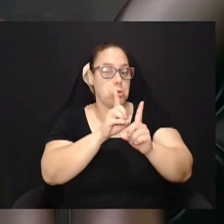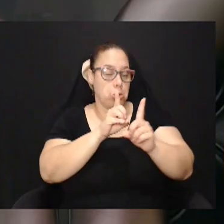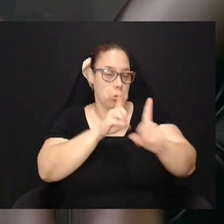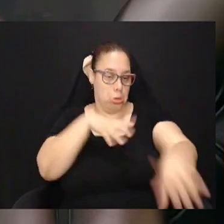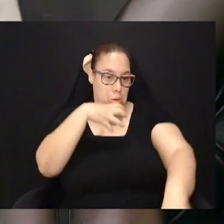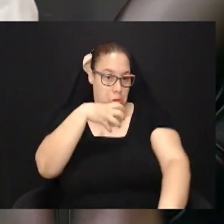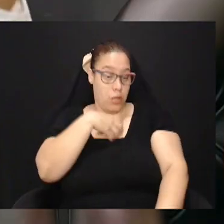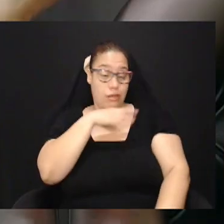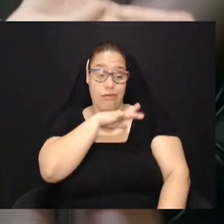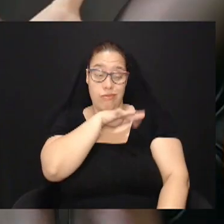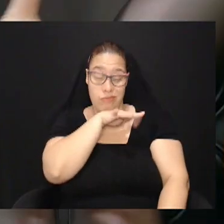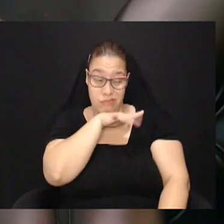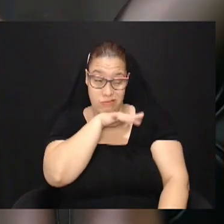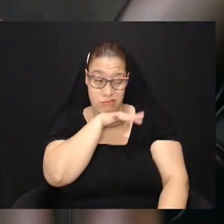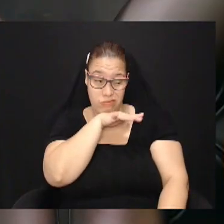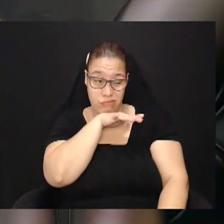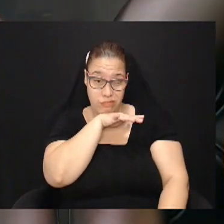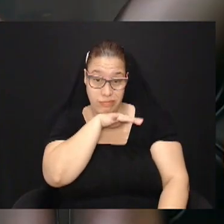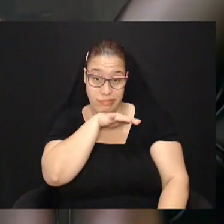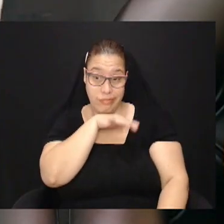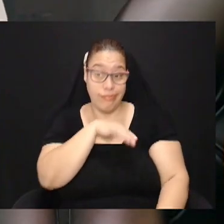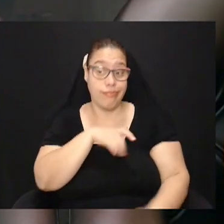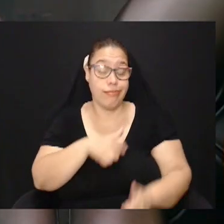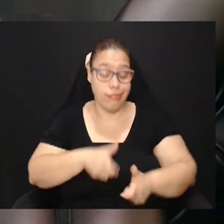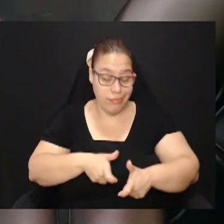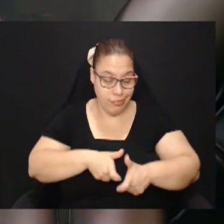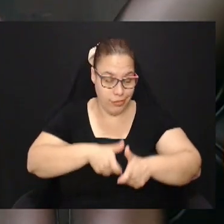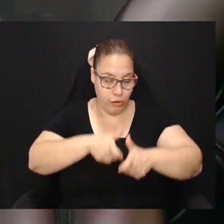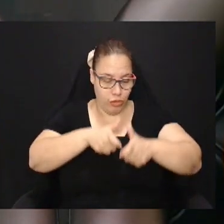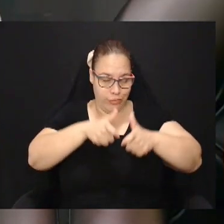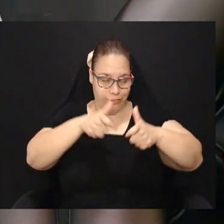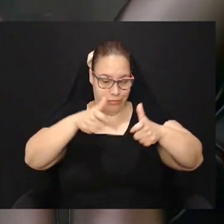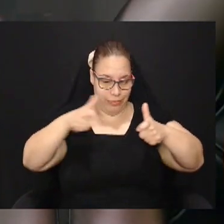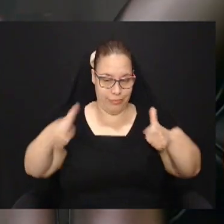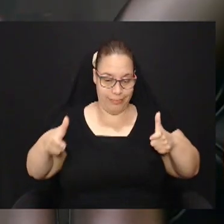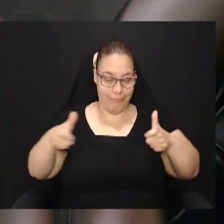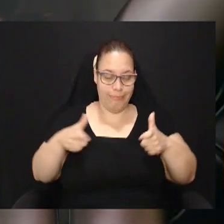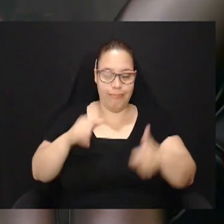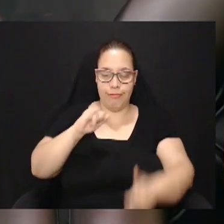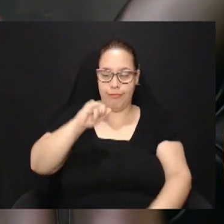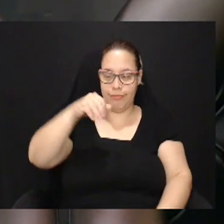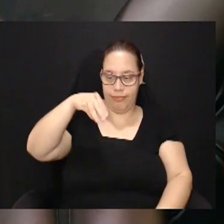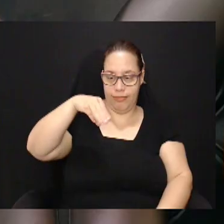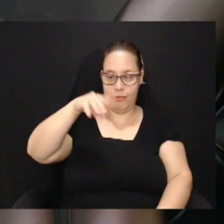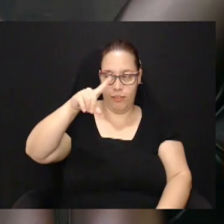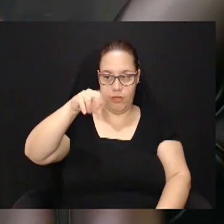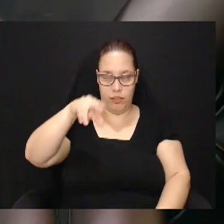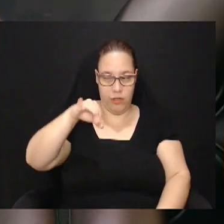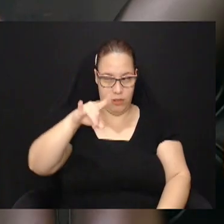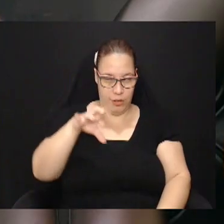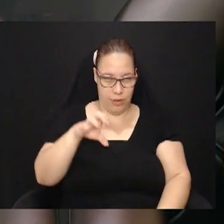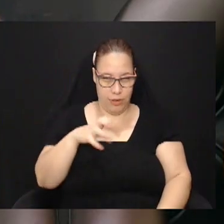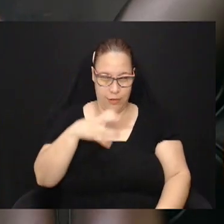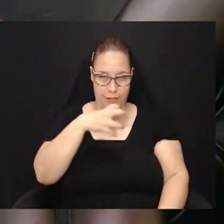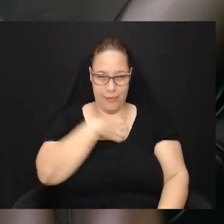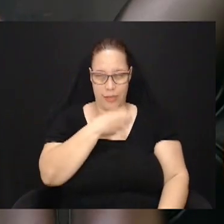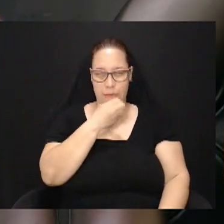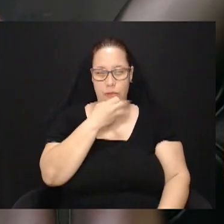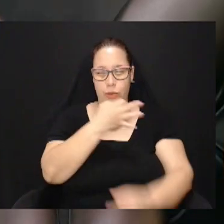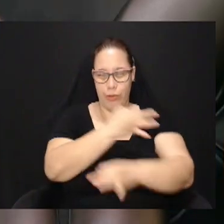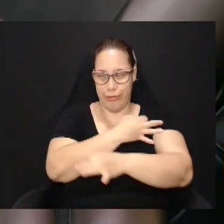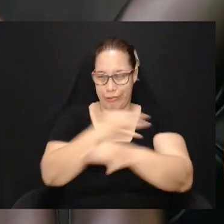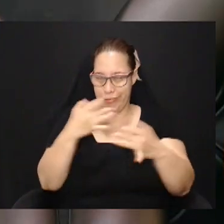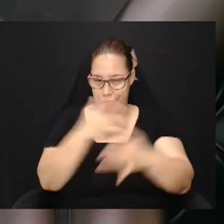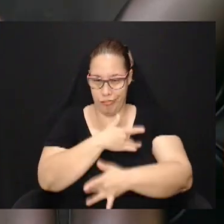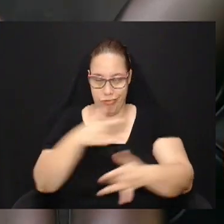ruins. Então, isso vai aumentar a imunidade, isso vai, né, te trazer uma sensação de bem-estar muito grande. O que